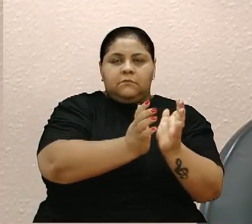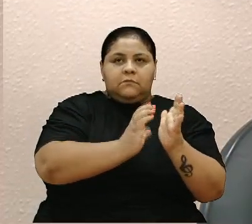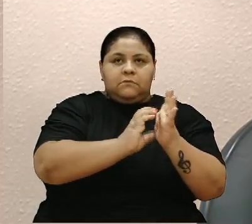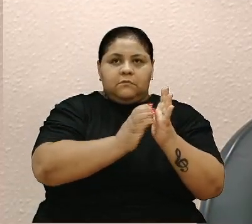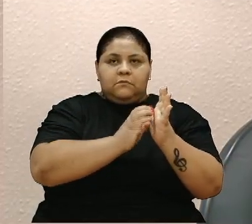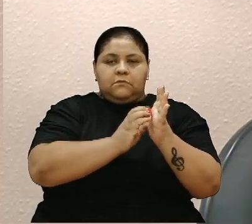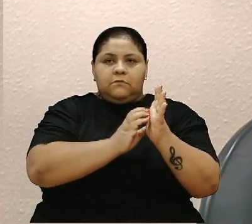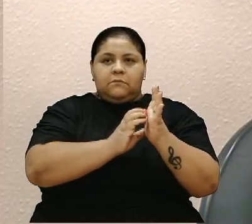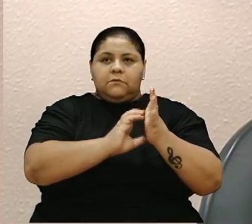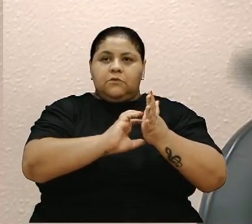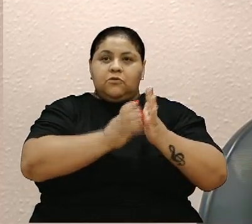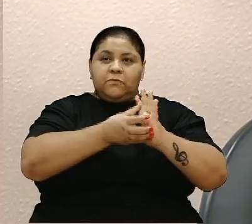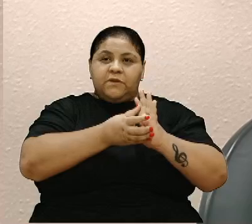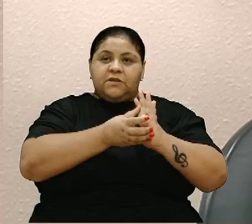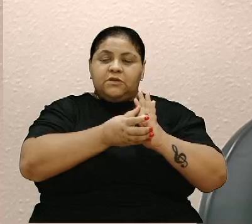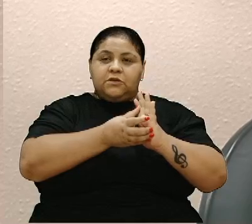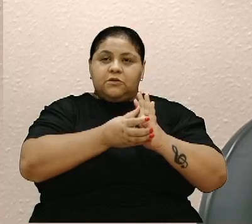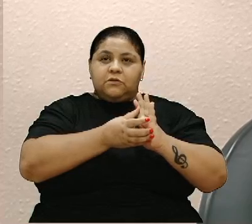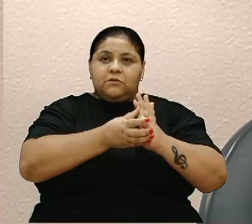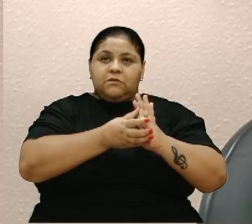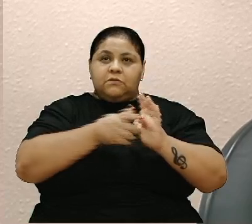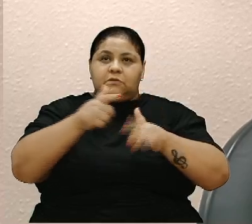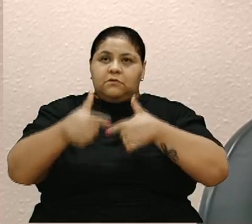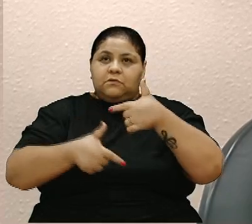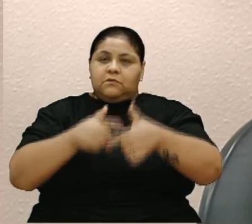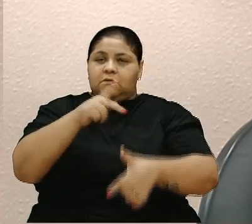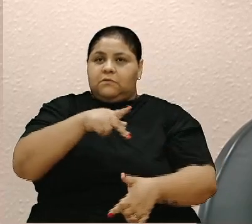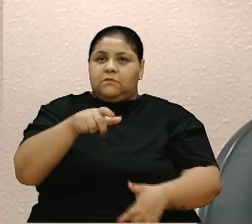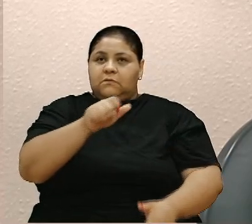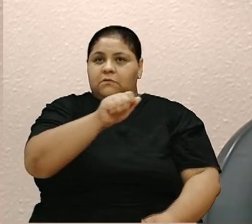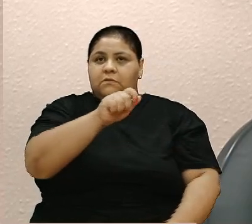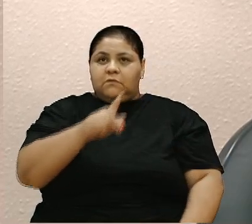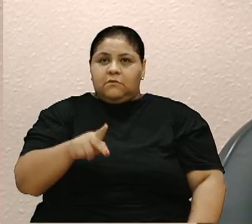Trabalhadores e Trabalhadoras, professora aposentada da